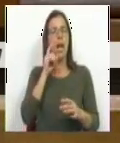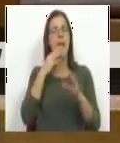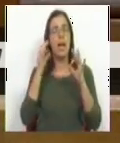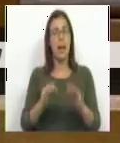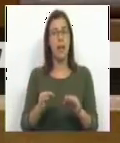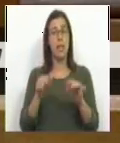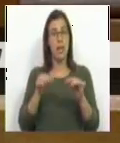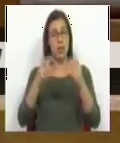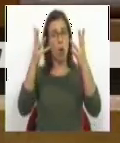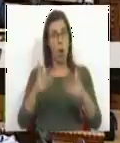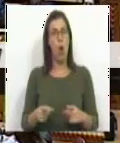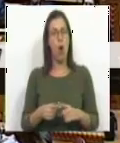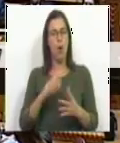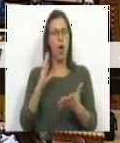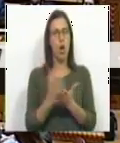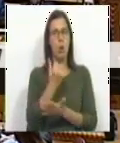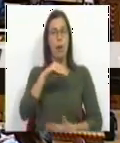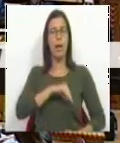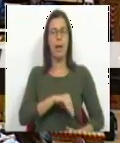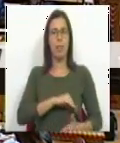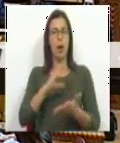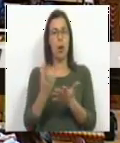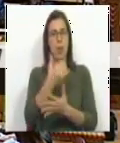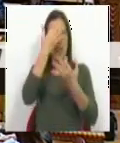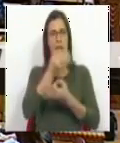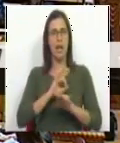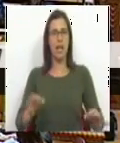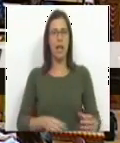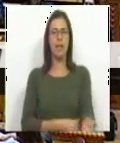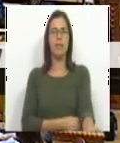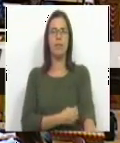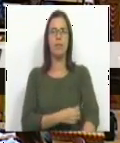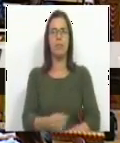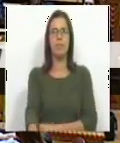garantia de que este orçamento recupera rendimentos, recupera dignidade.